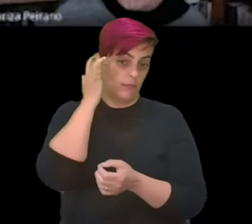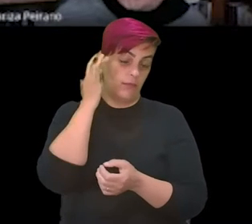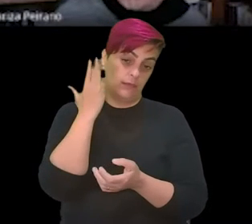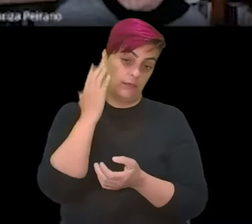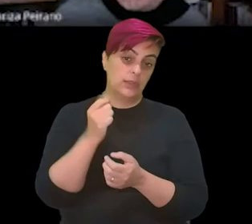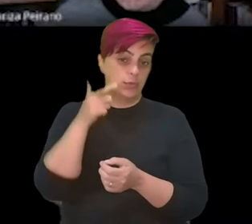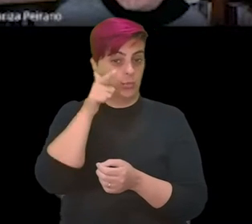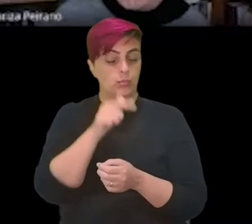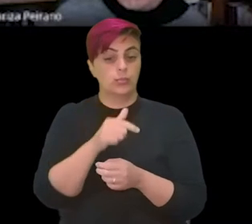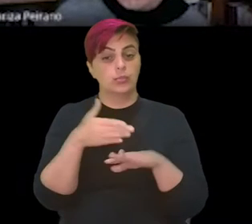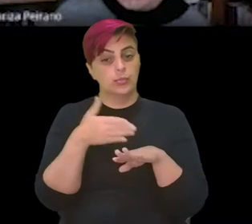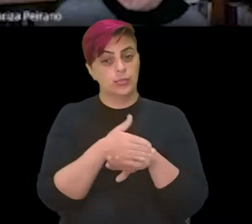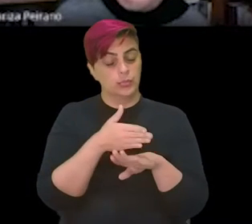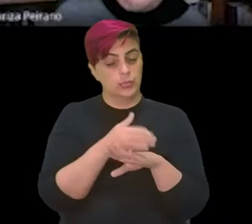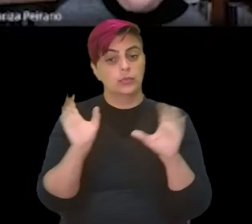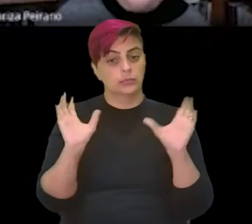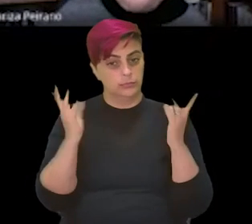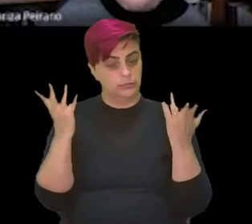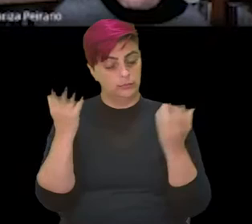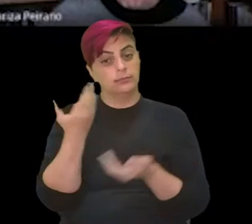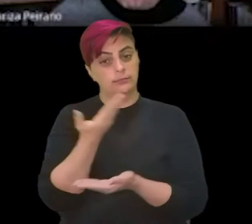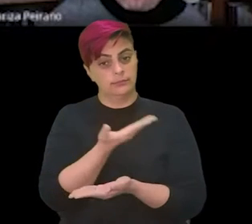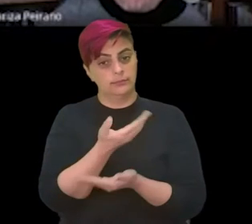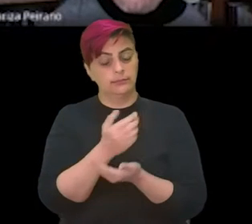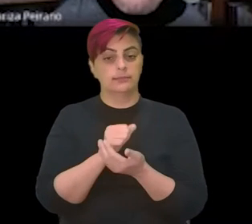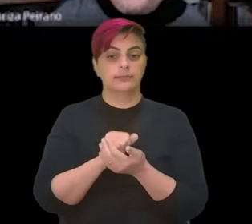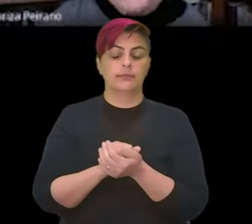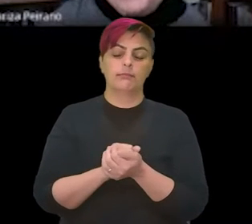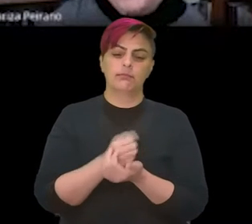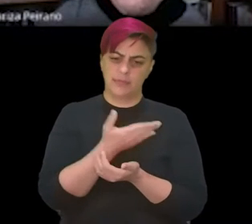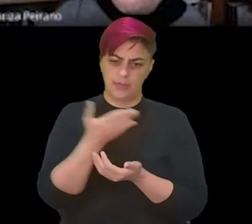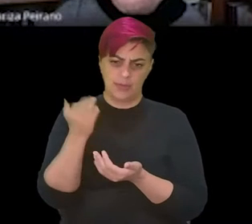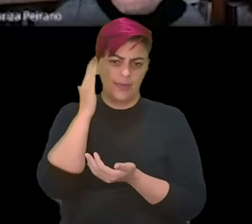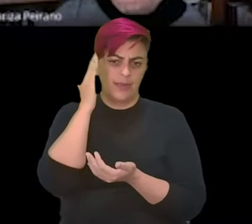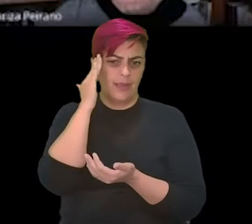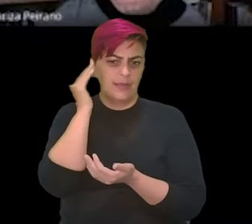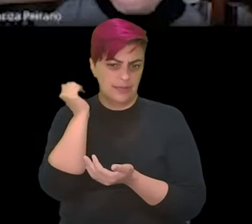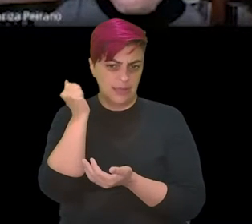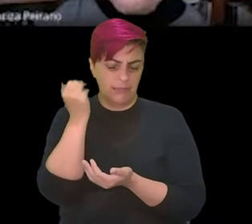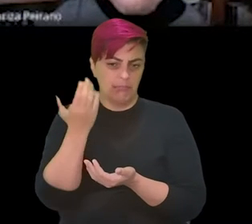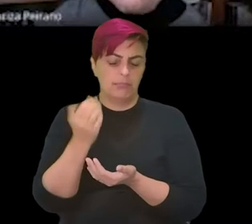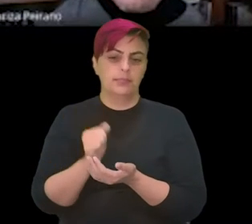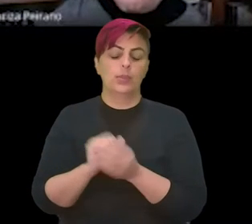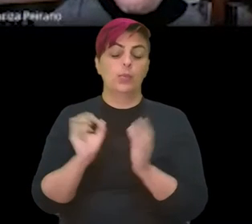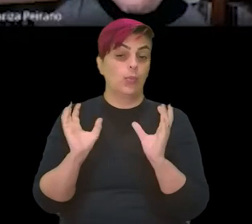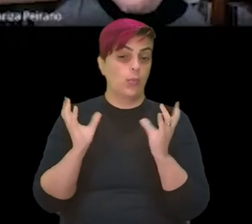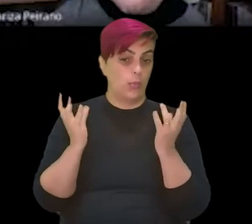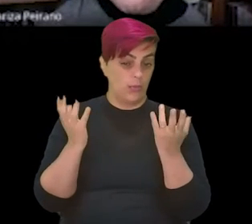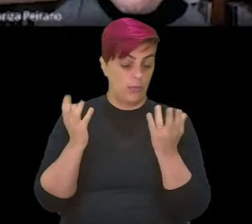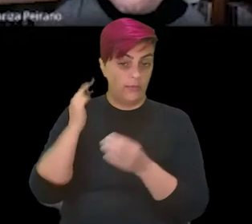facilidade para tomar parte nos eventos locais. Como leitores sabem, quem já leu Argonautas,